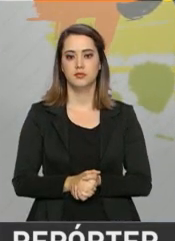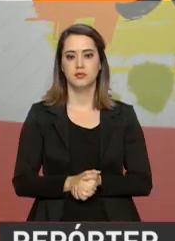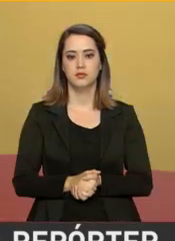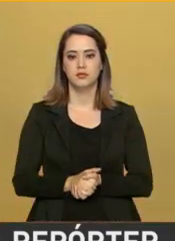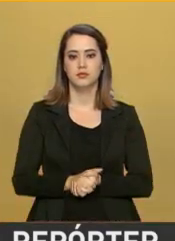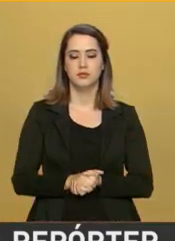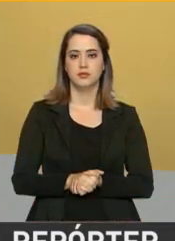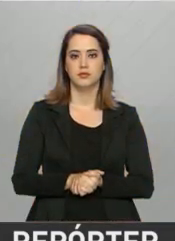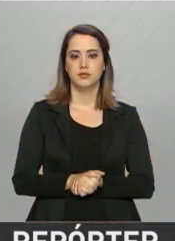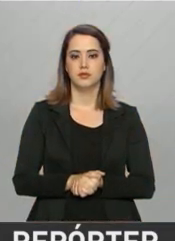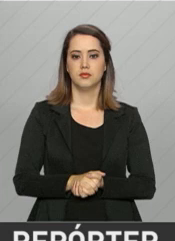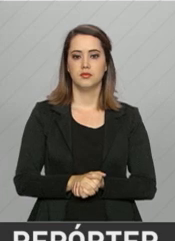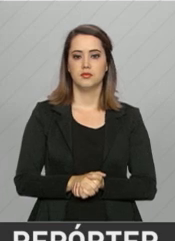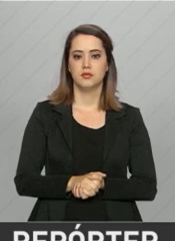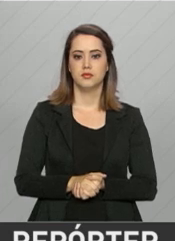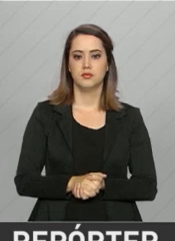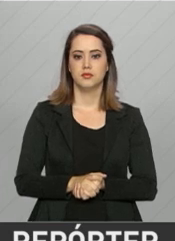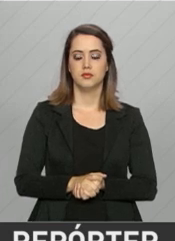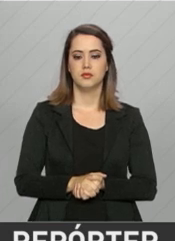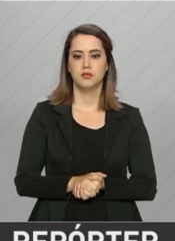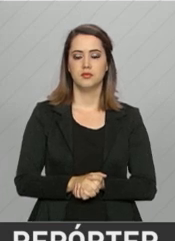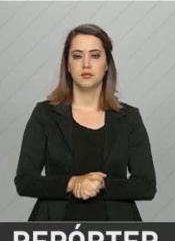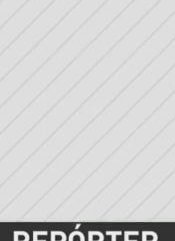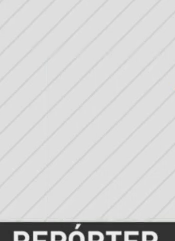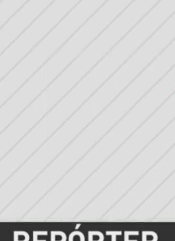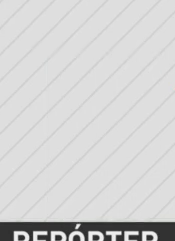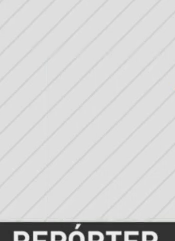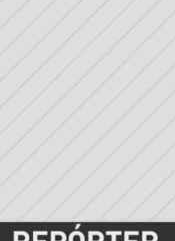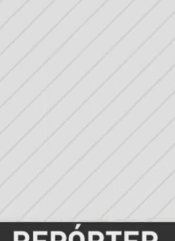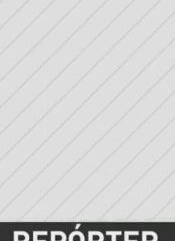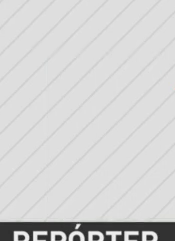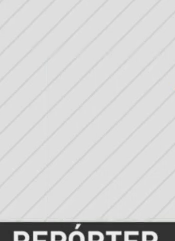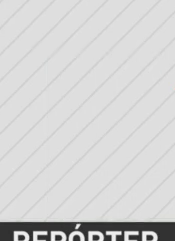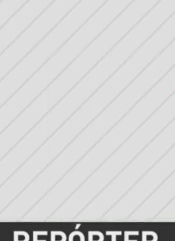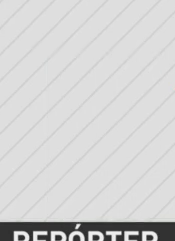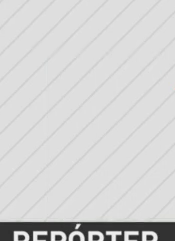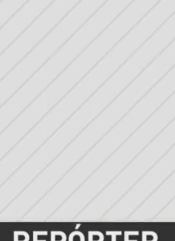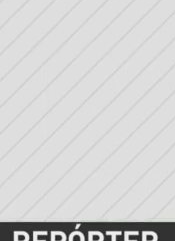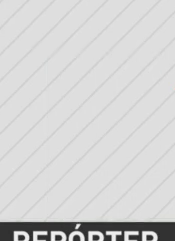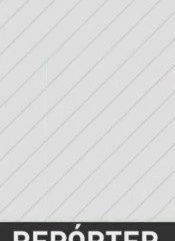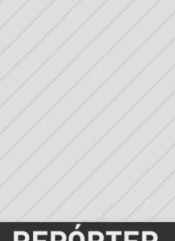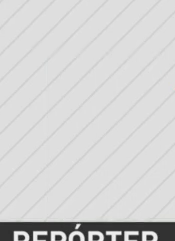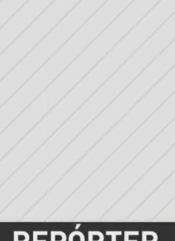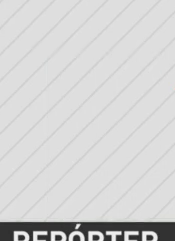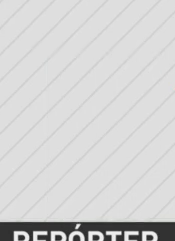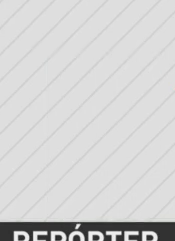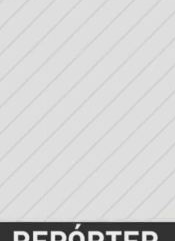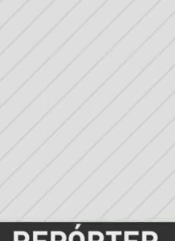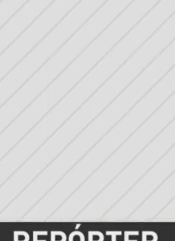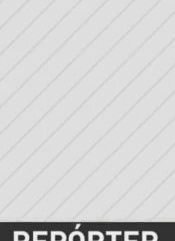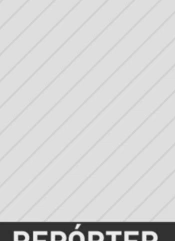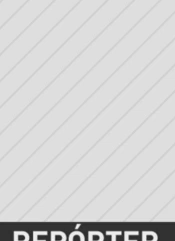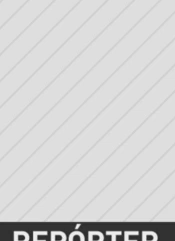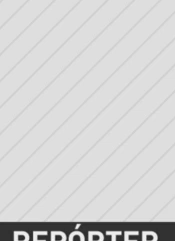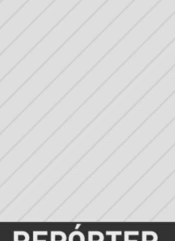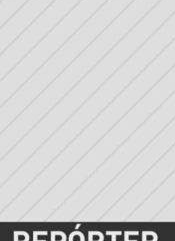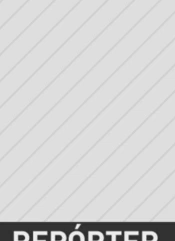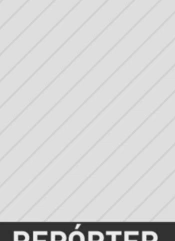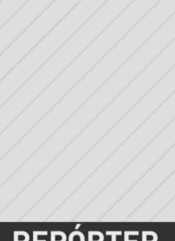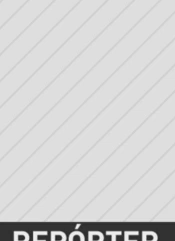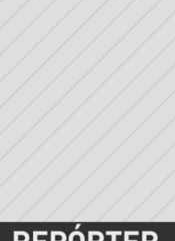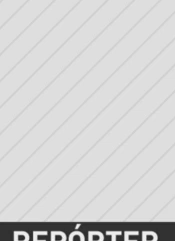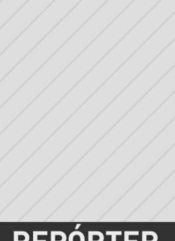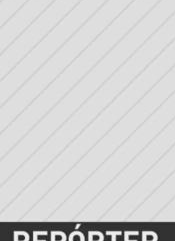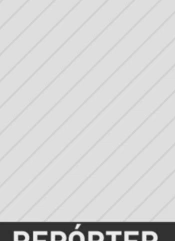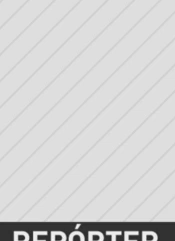reciclagem faltam dias para os jogos olímpicos e 37 dias para os jogos paralímpicos Rio